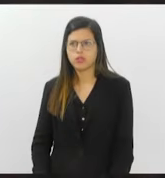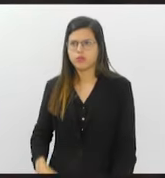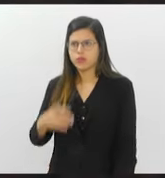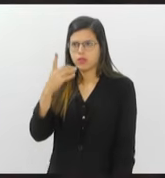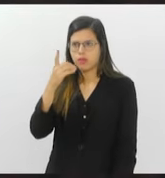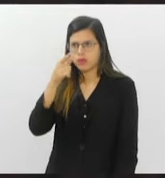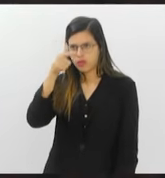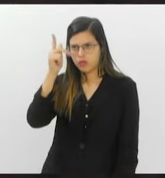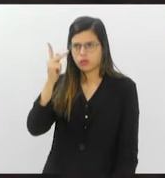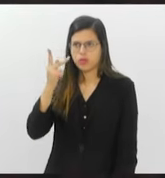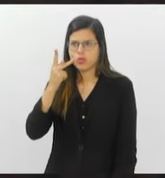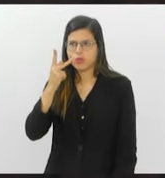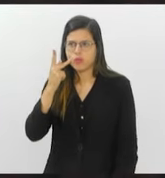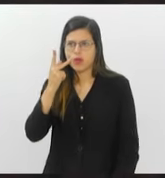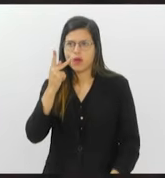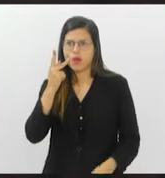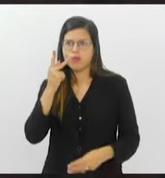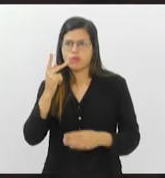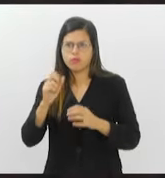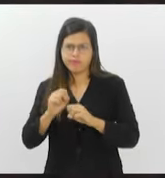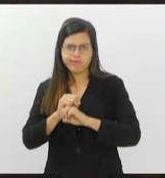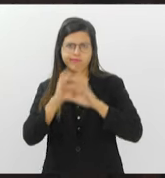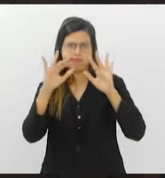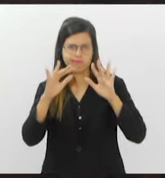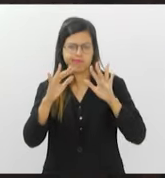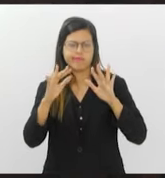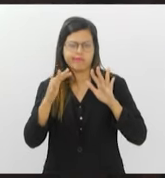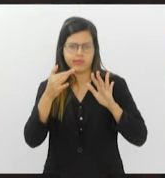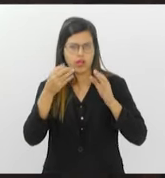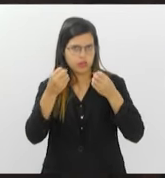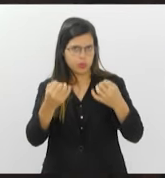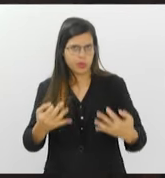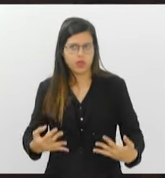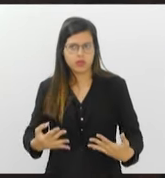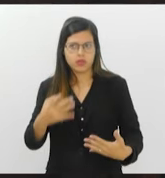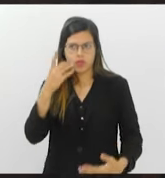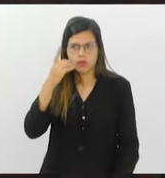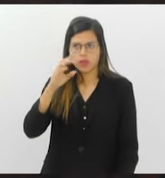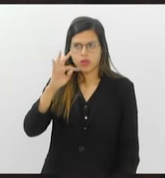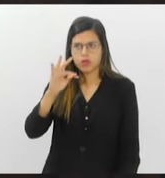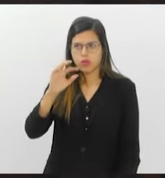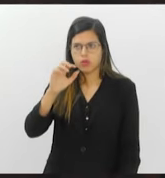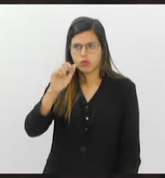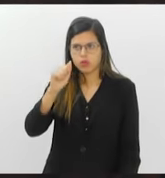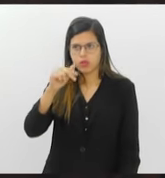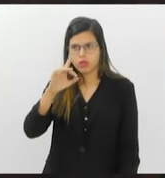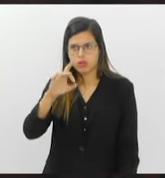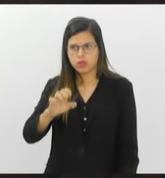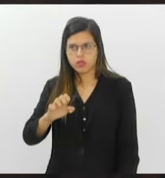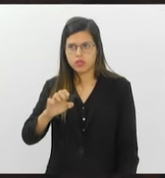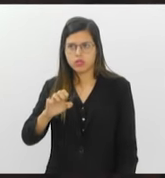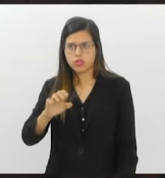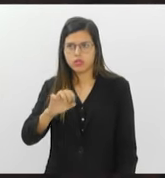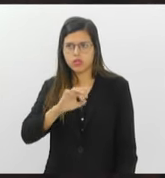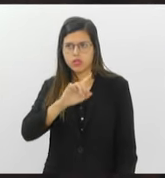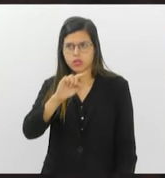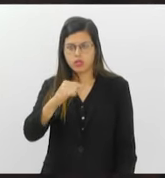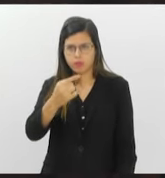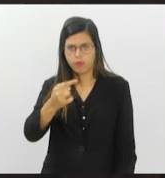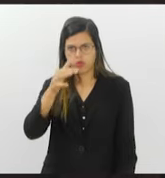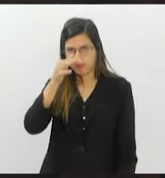Luiz Paulo, pela brilhante exposição. Deputado Tande Amorim e Fred Pacheco, dá para a gente chegar a um